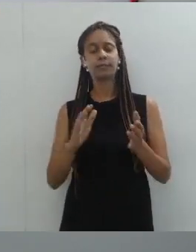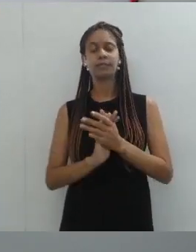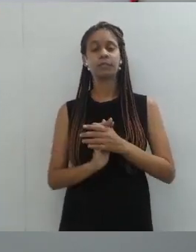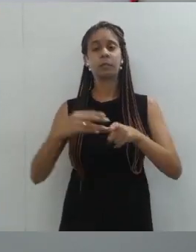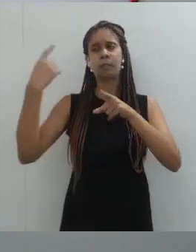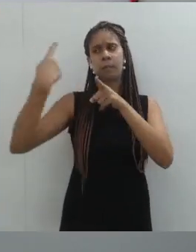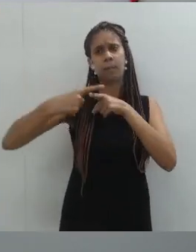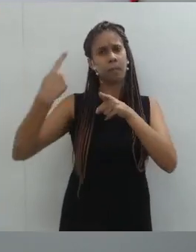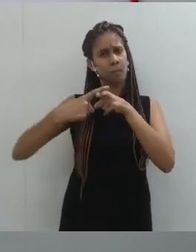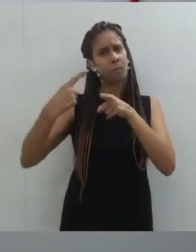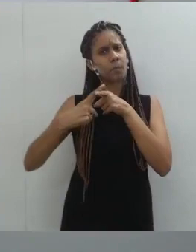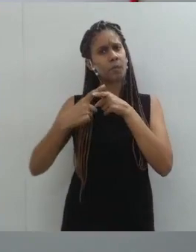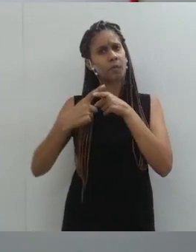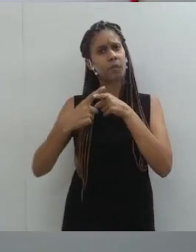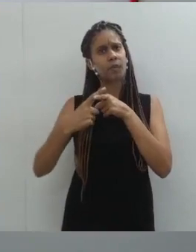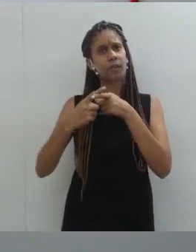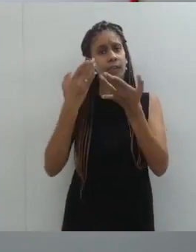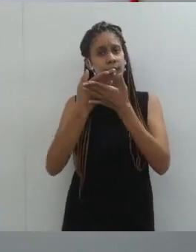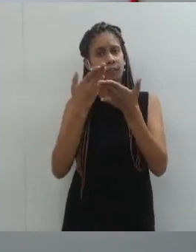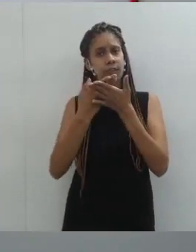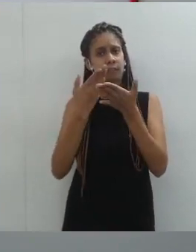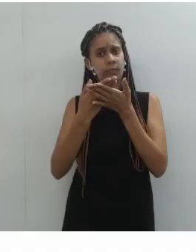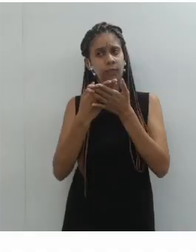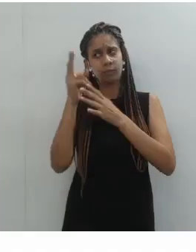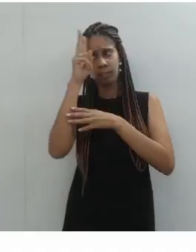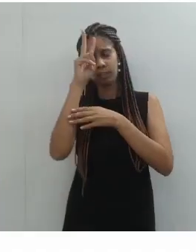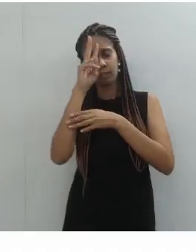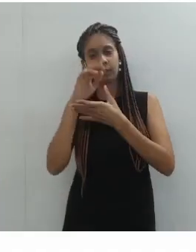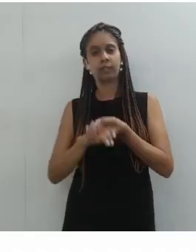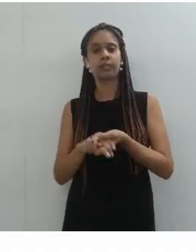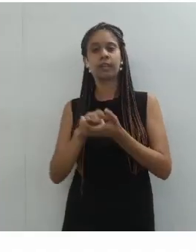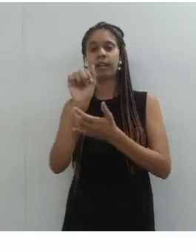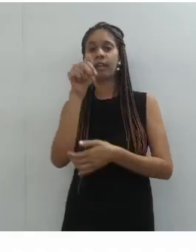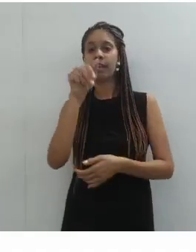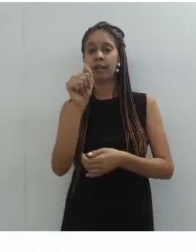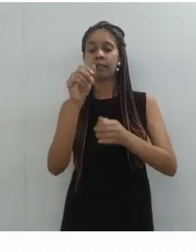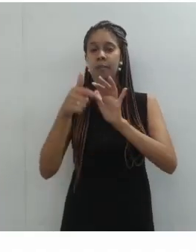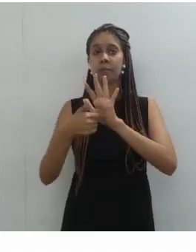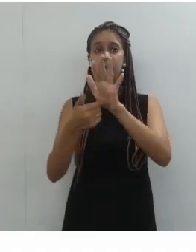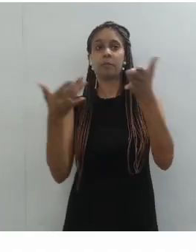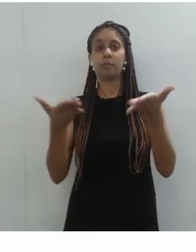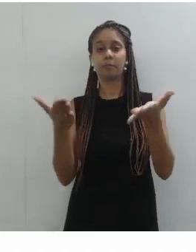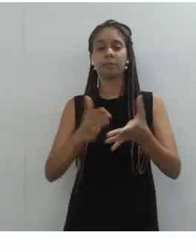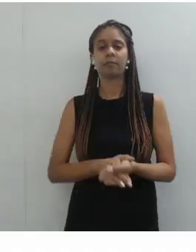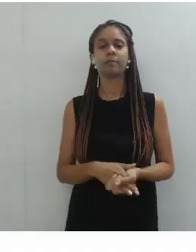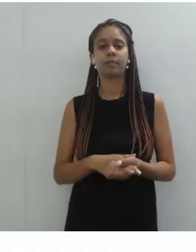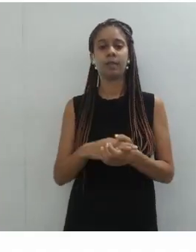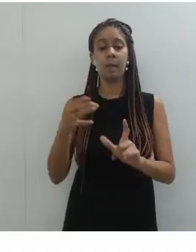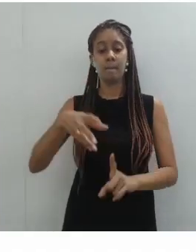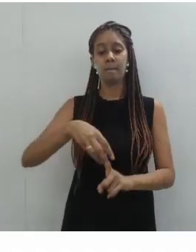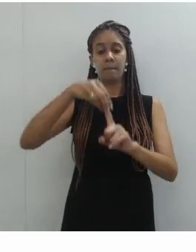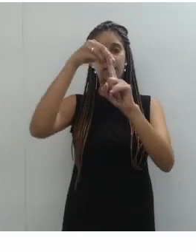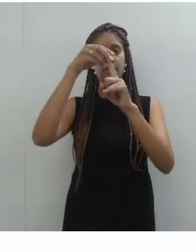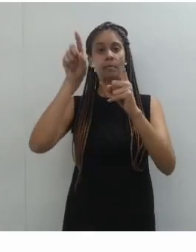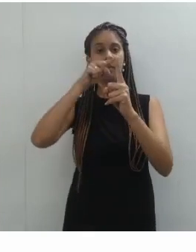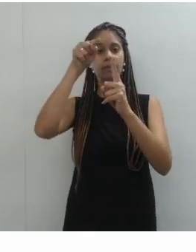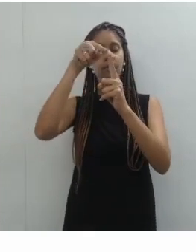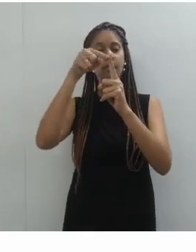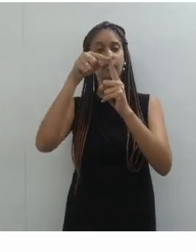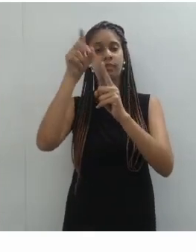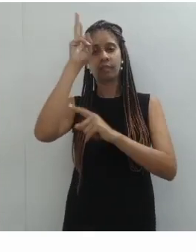A resposta eu vou pedir para a Aninha colocar aí na sua tela. Um dos principais objetivos da história